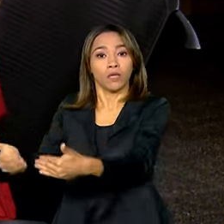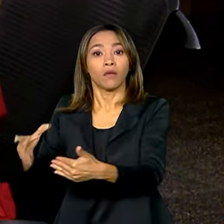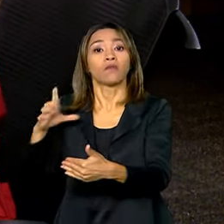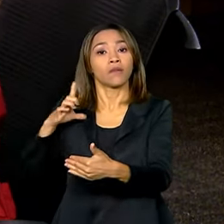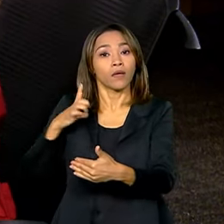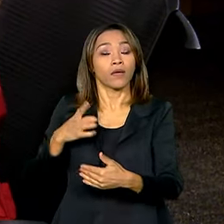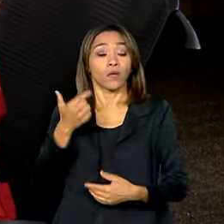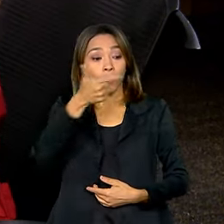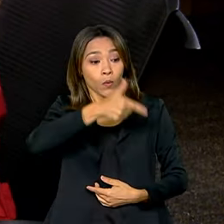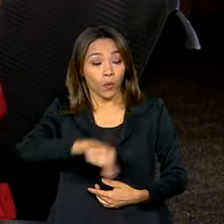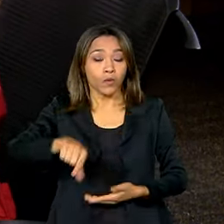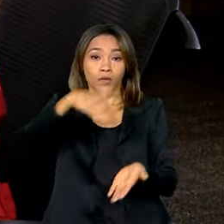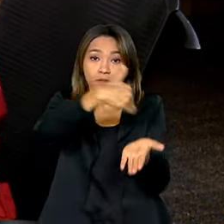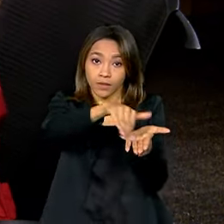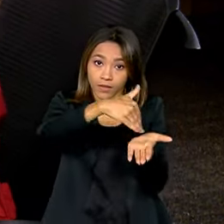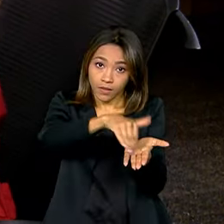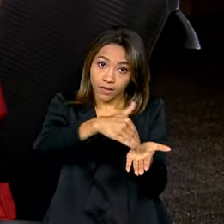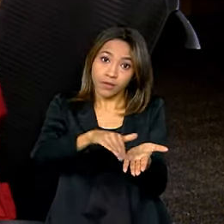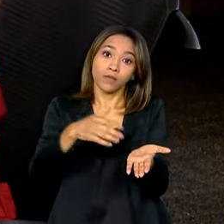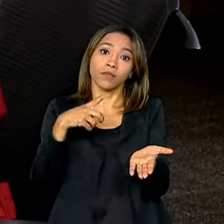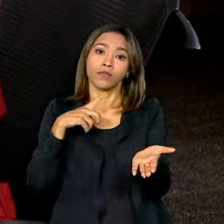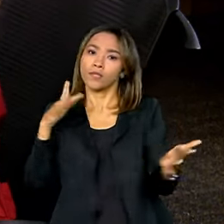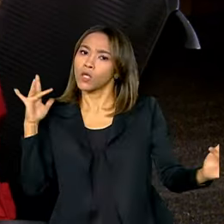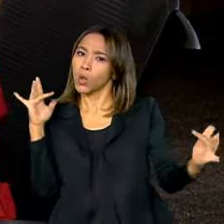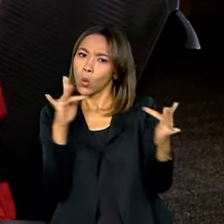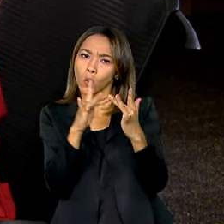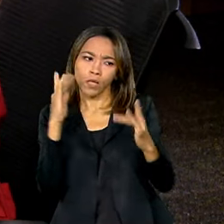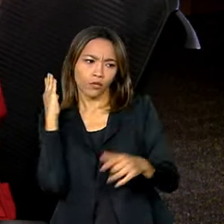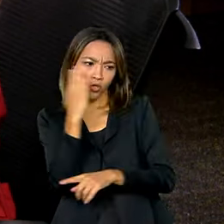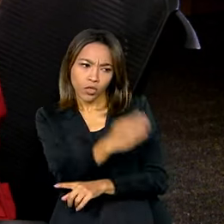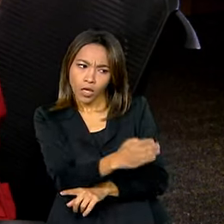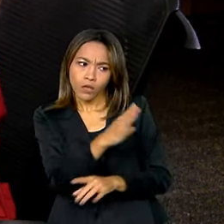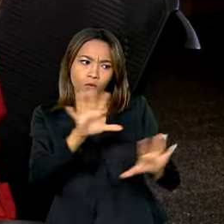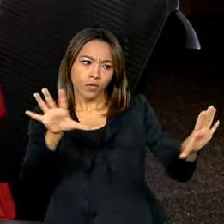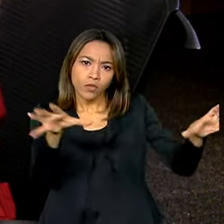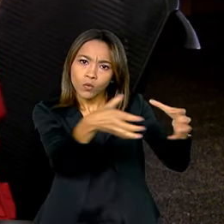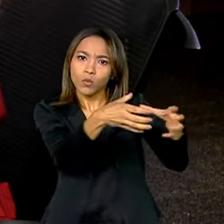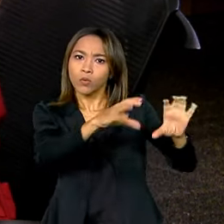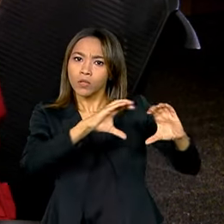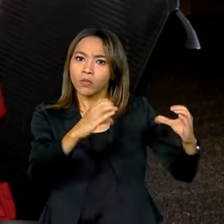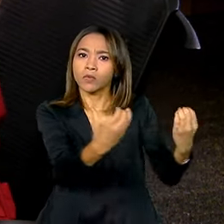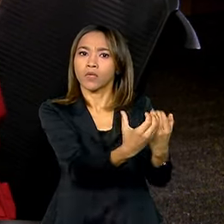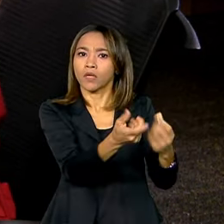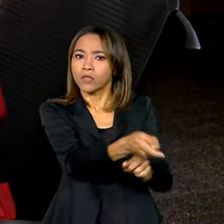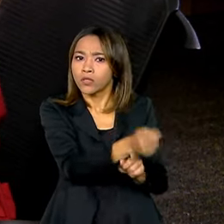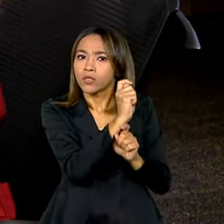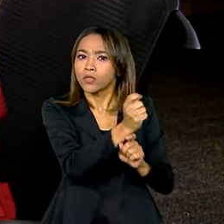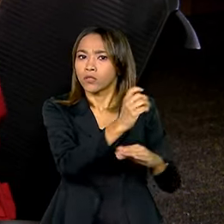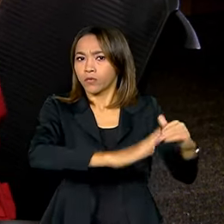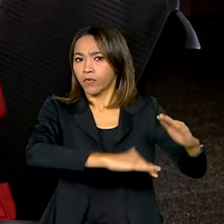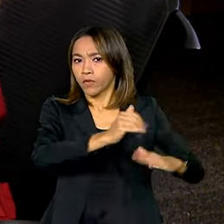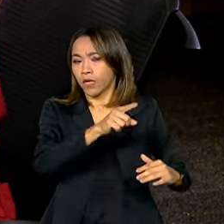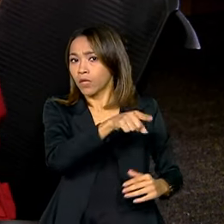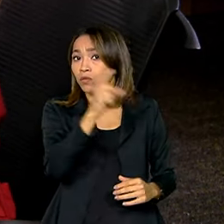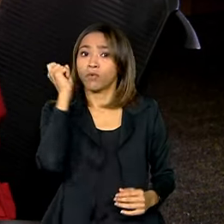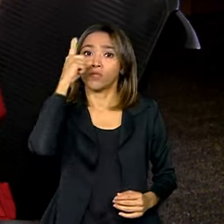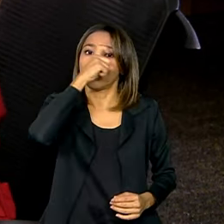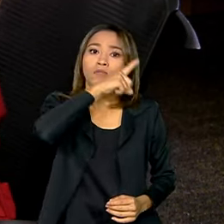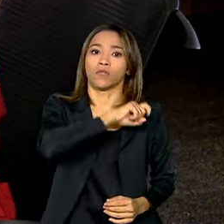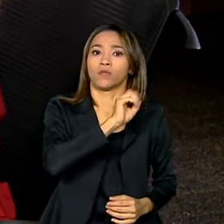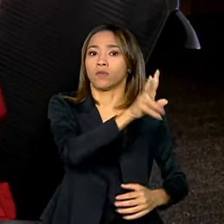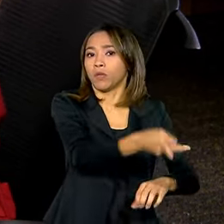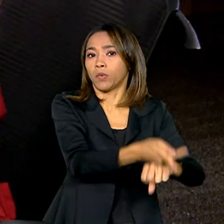Secretaria Nacional da Pesca Artesanal tem contato direto com essas entidades. Então, o pescador não tem nenhuma dificuldade hoje